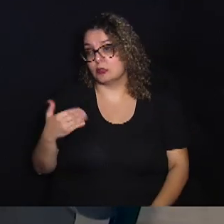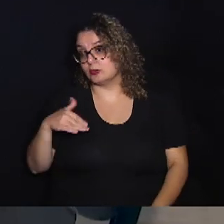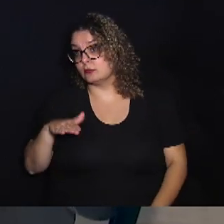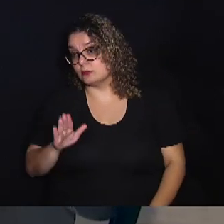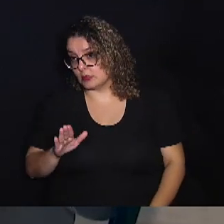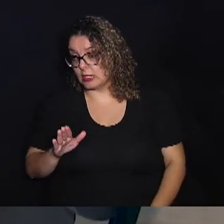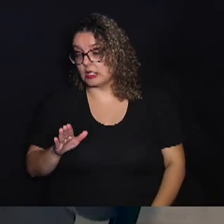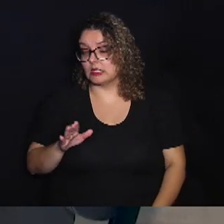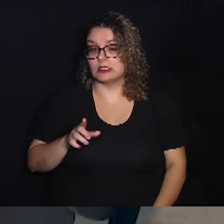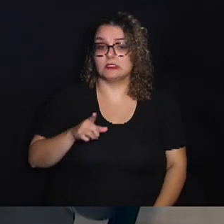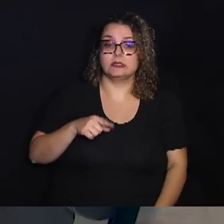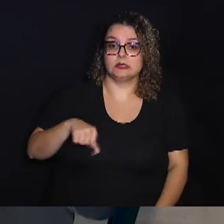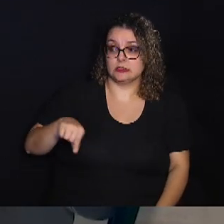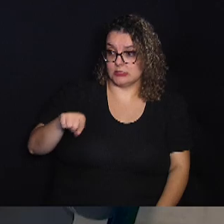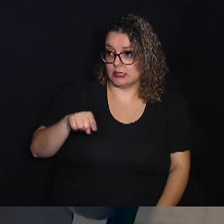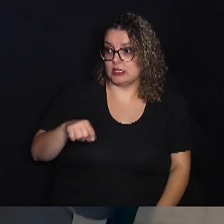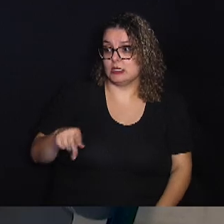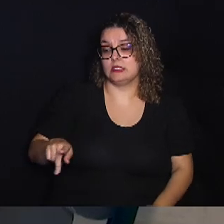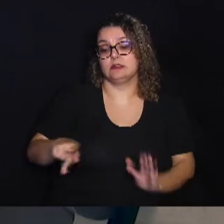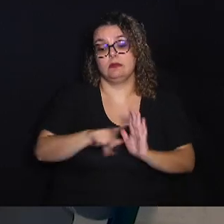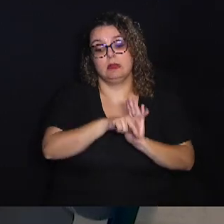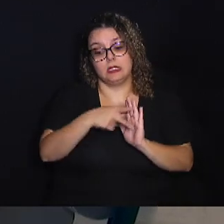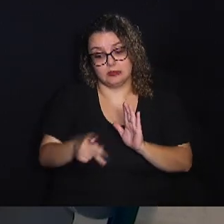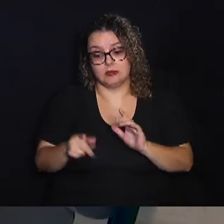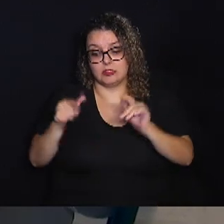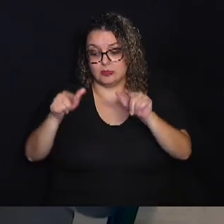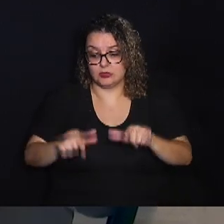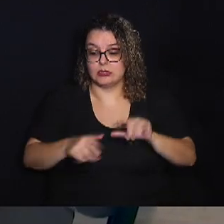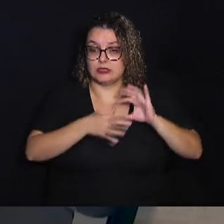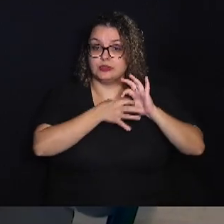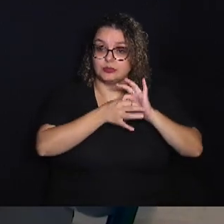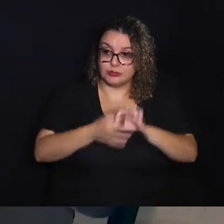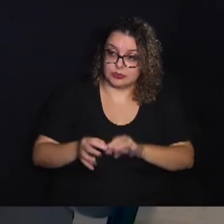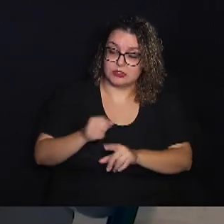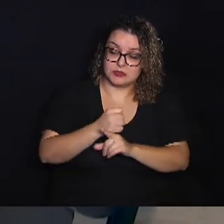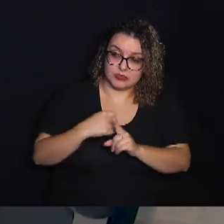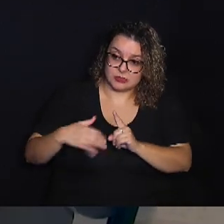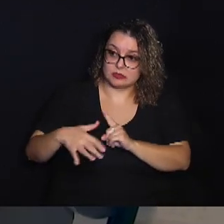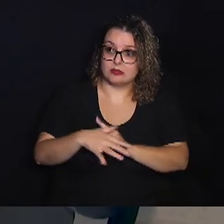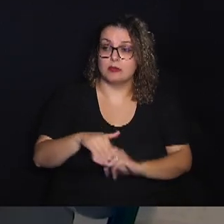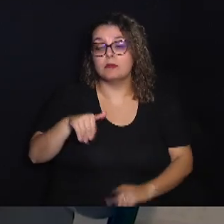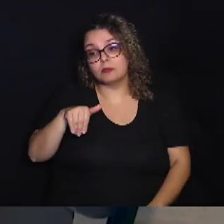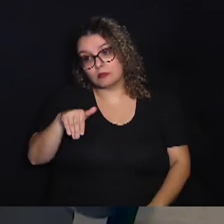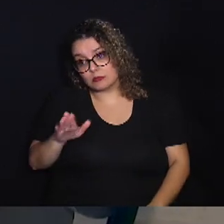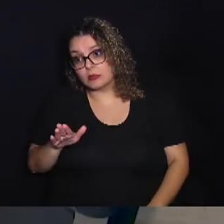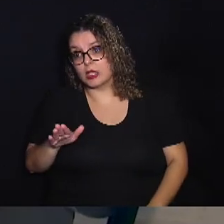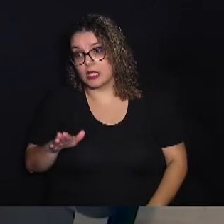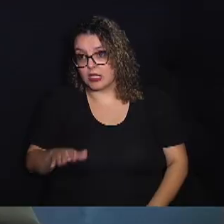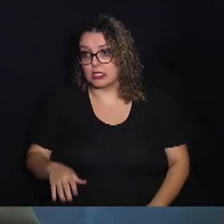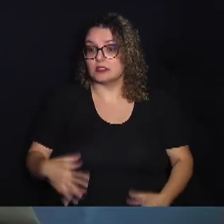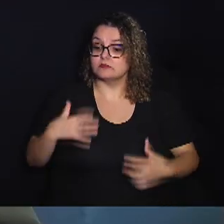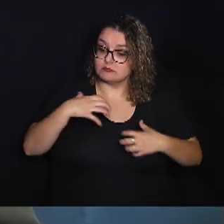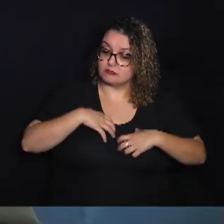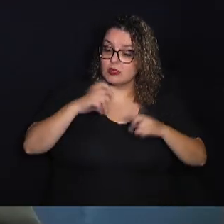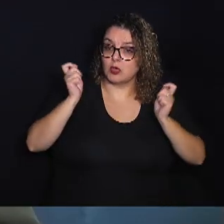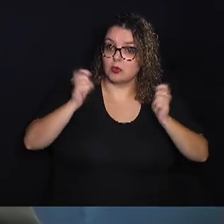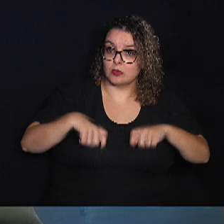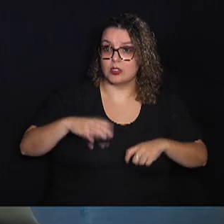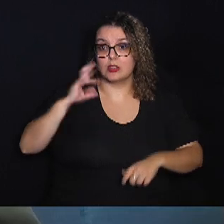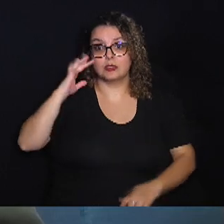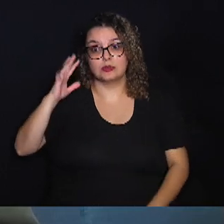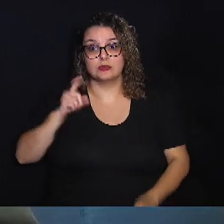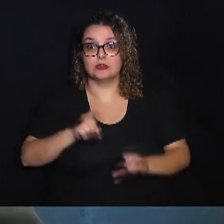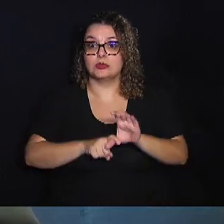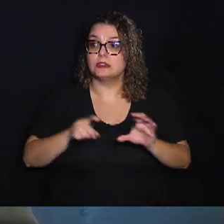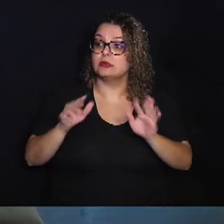estão, né, inseridos dentro do contexto da sociedade, mais também realizados eles se tornam, né, mais